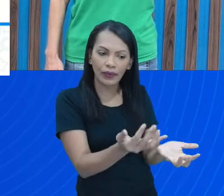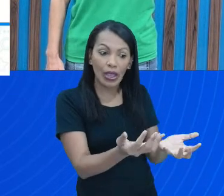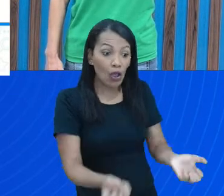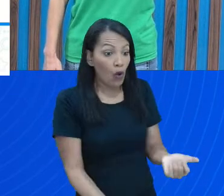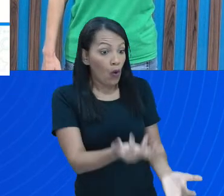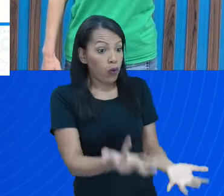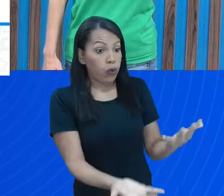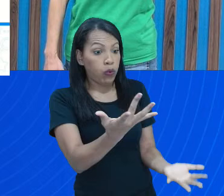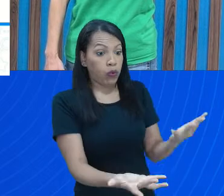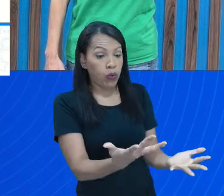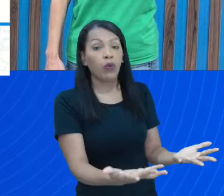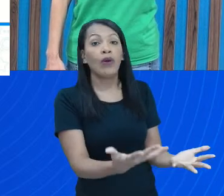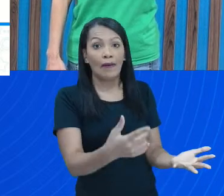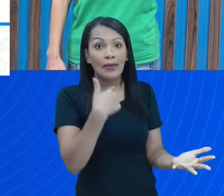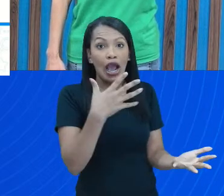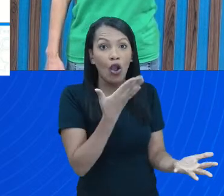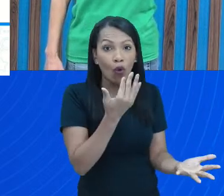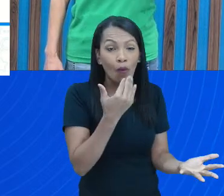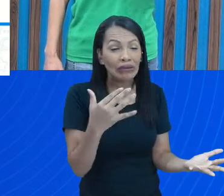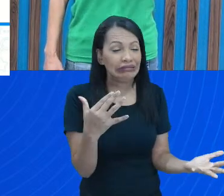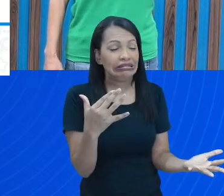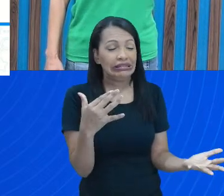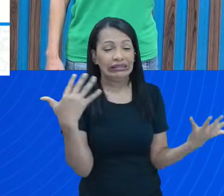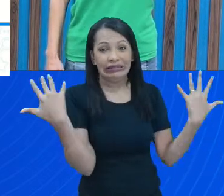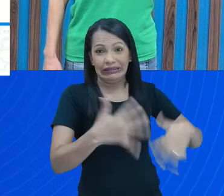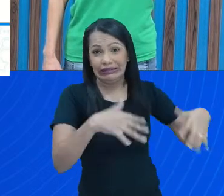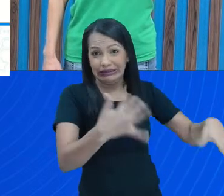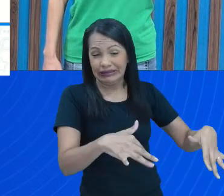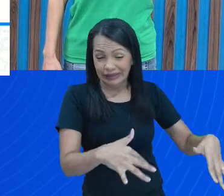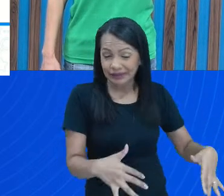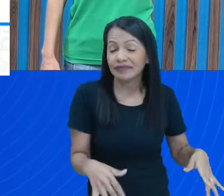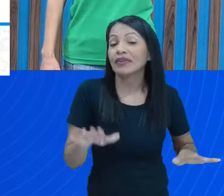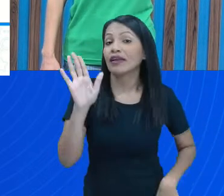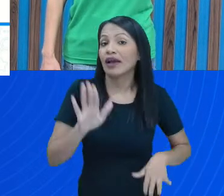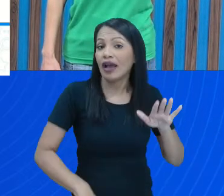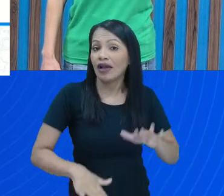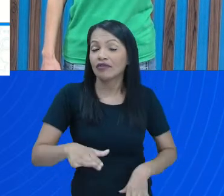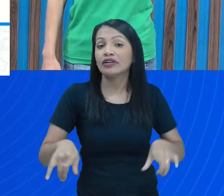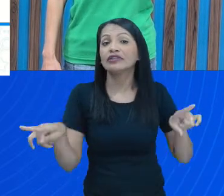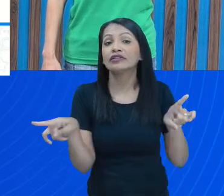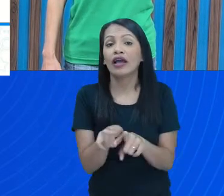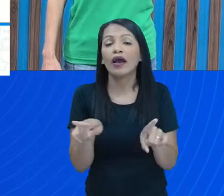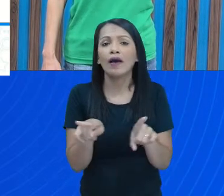objetos desaparecerem da cozinha, não é? Às vezes apaga